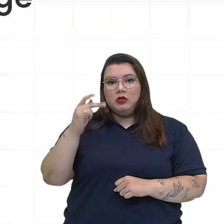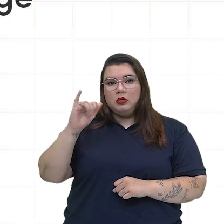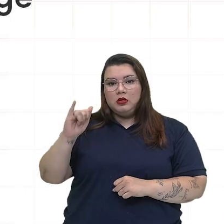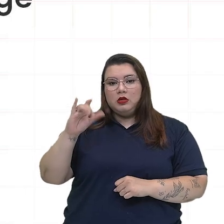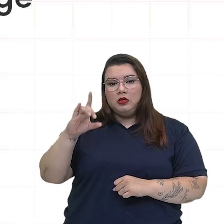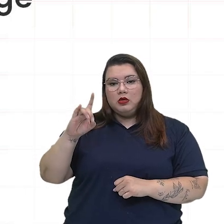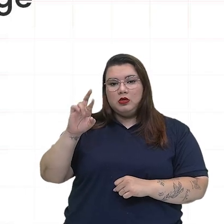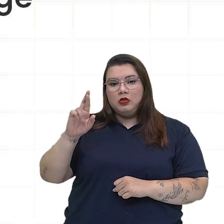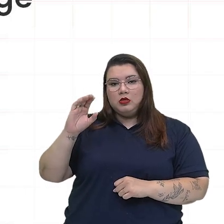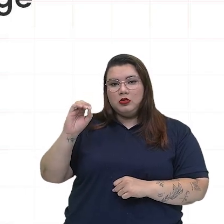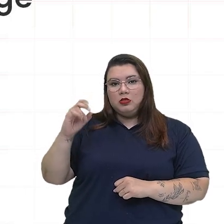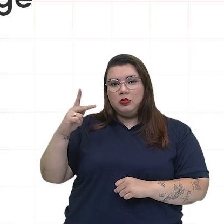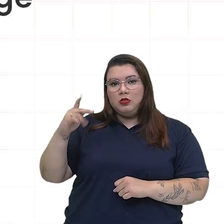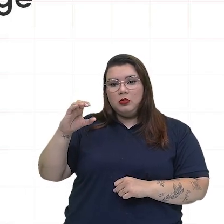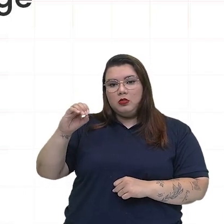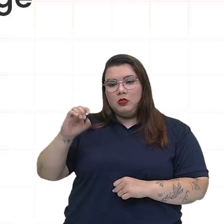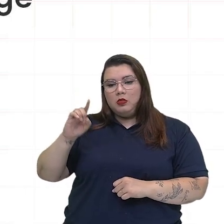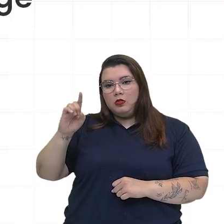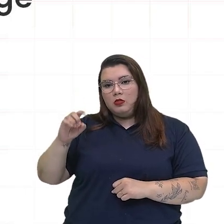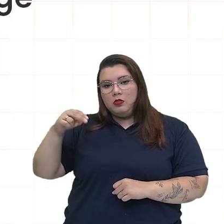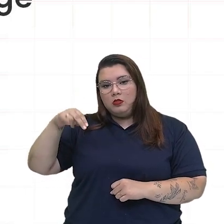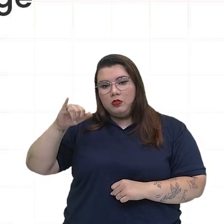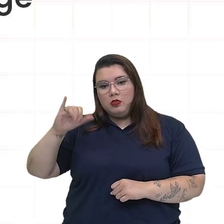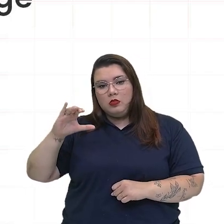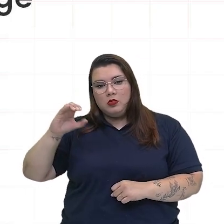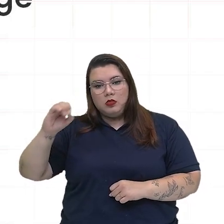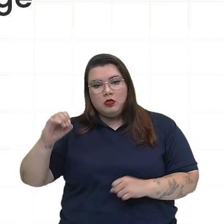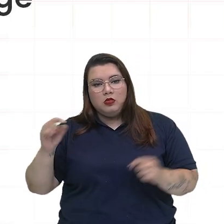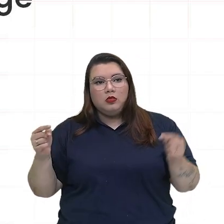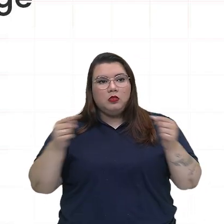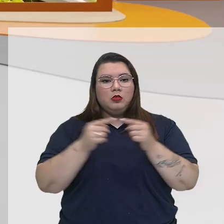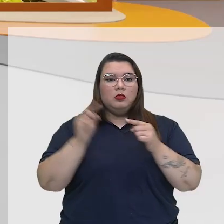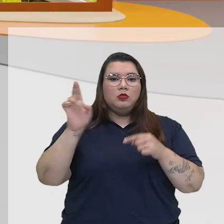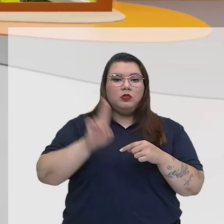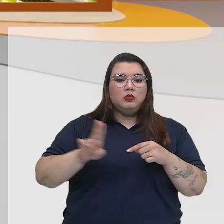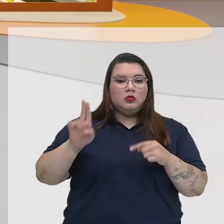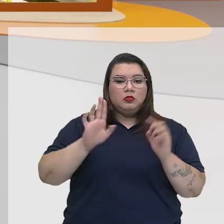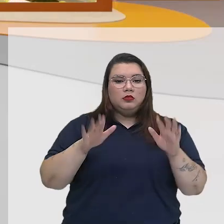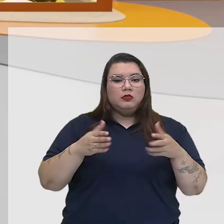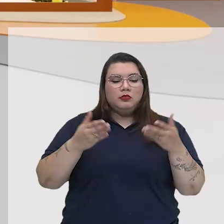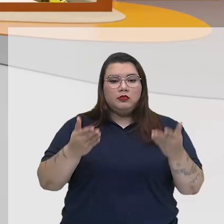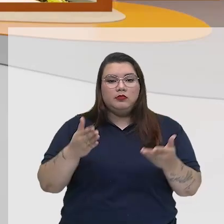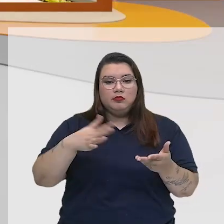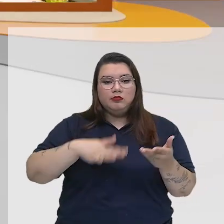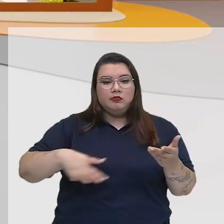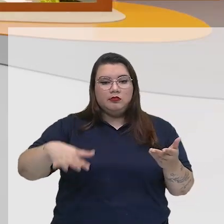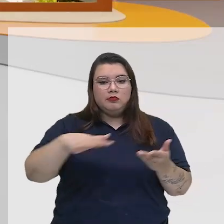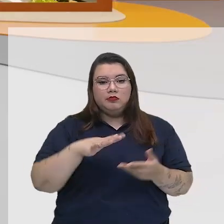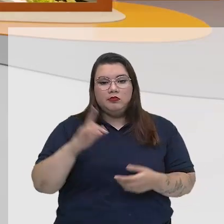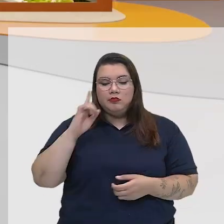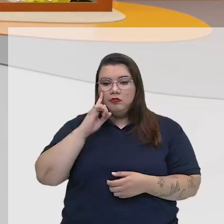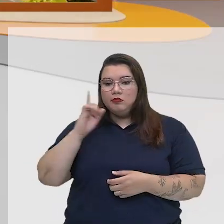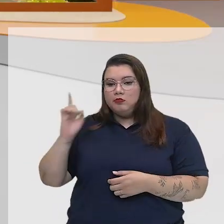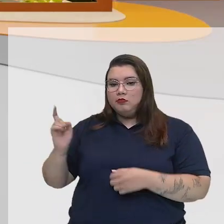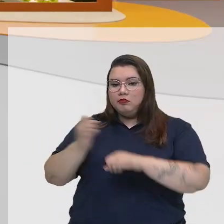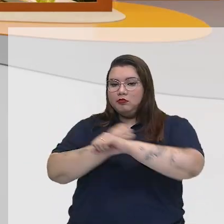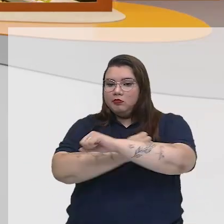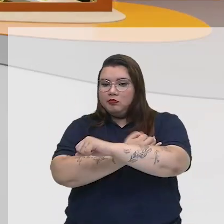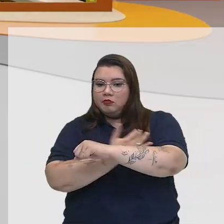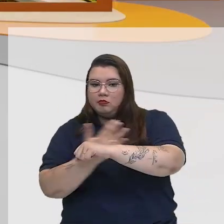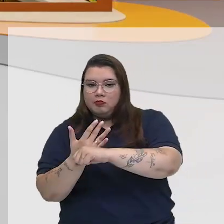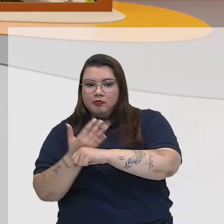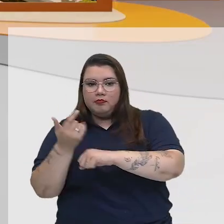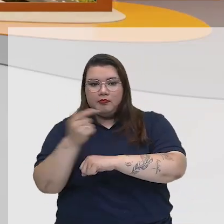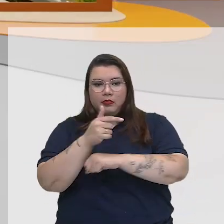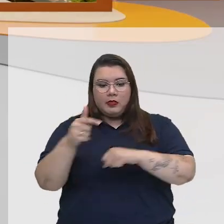hidropônico, tá? O hidropônico, gente, ele acaba sendo utilizado ali em uma área em que a vegetação ela não